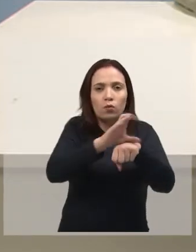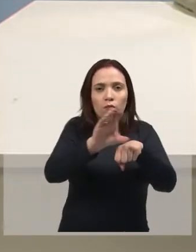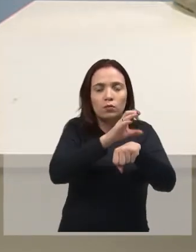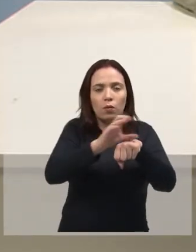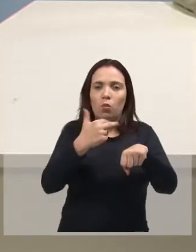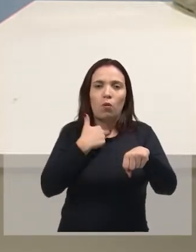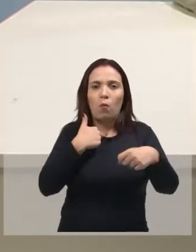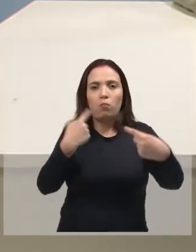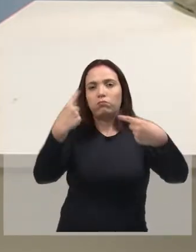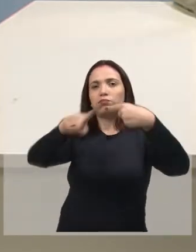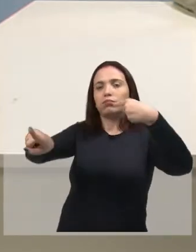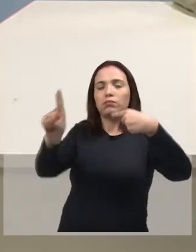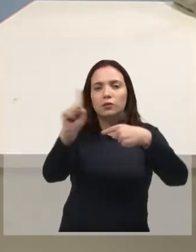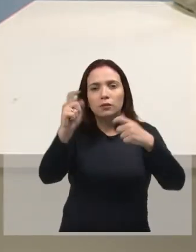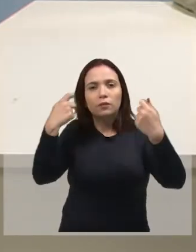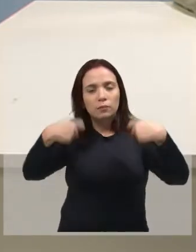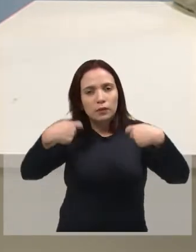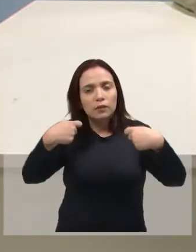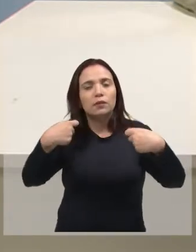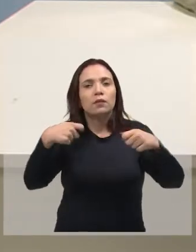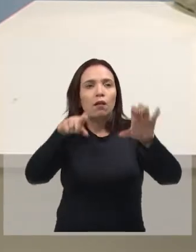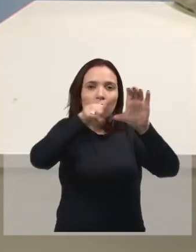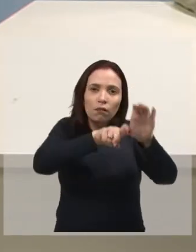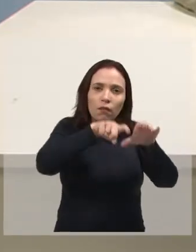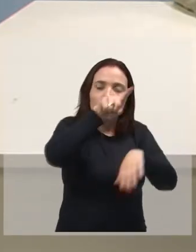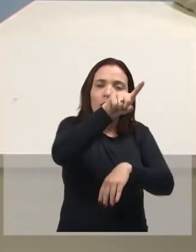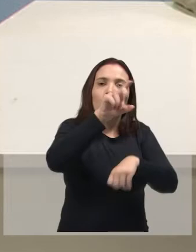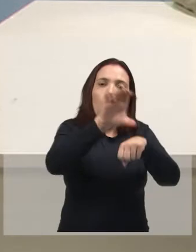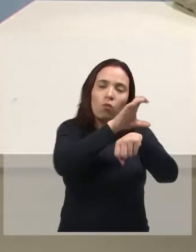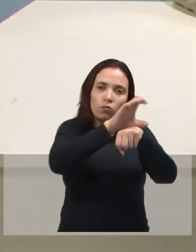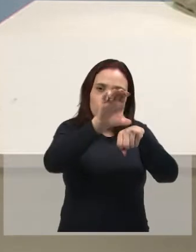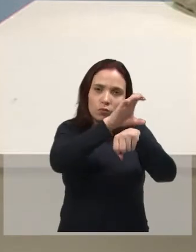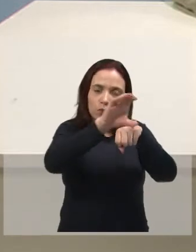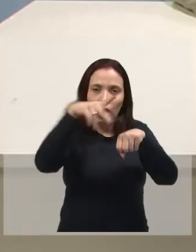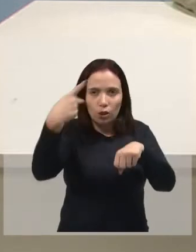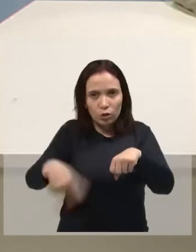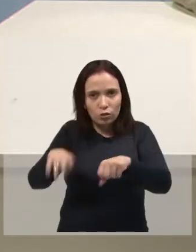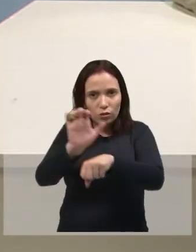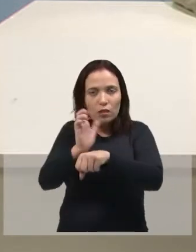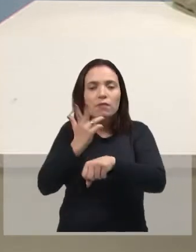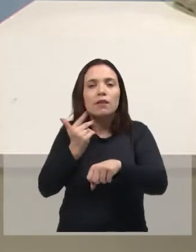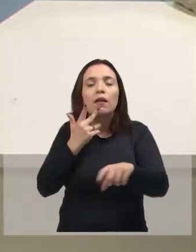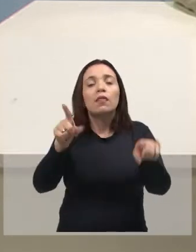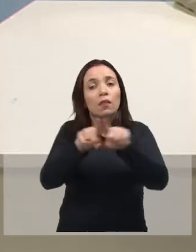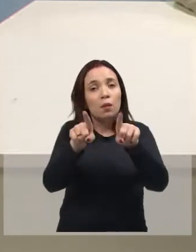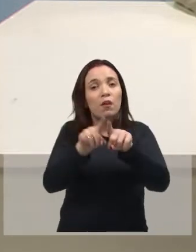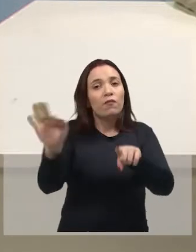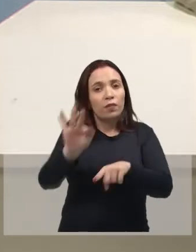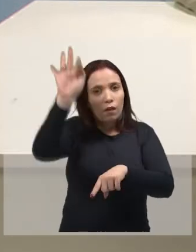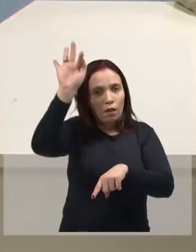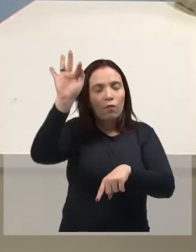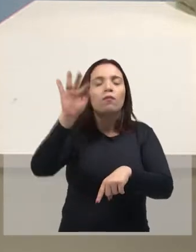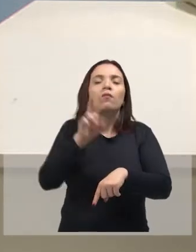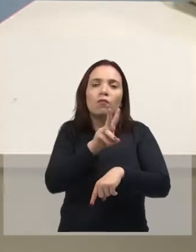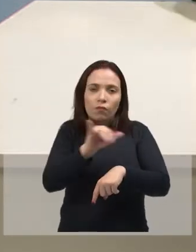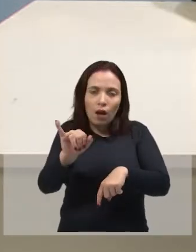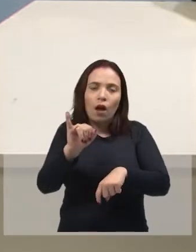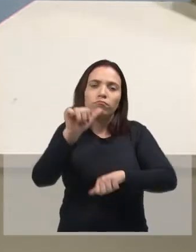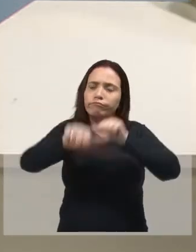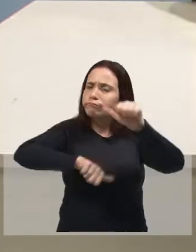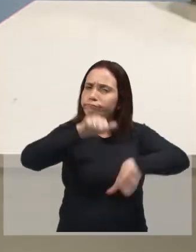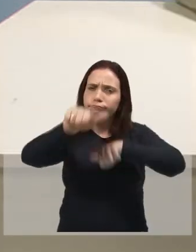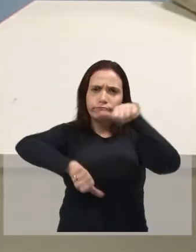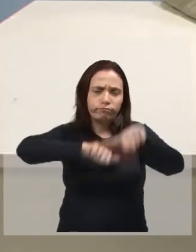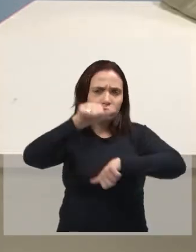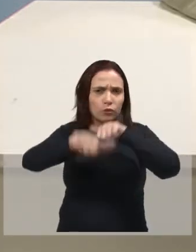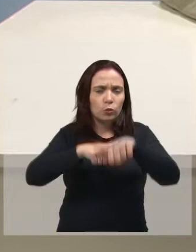com a Constituição, nem do Estado, nem a Constituição Federal, tudo isso está sendo